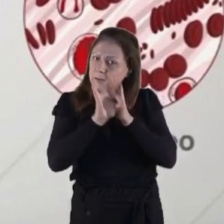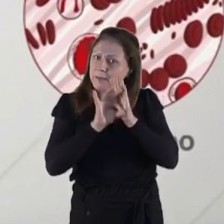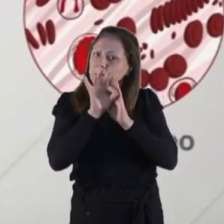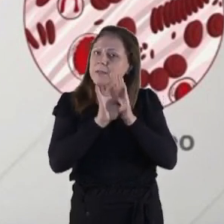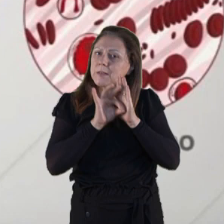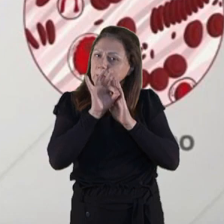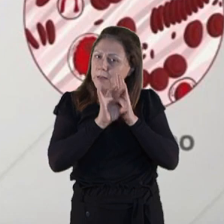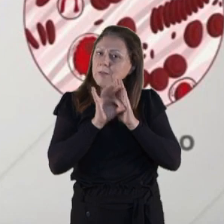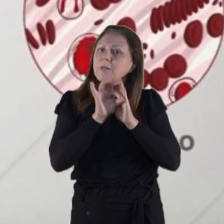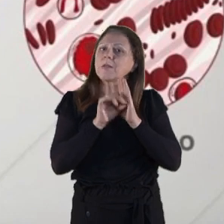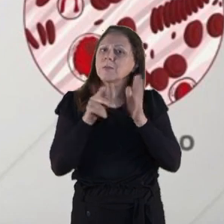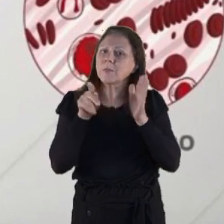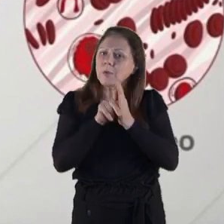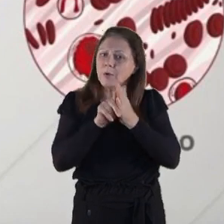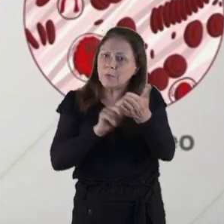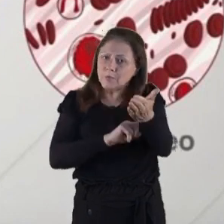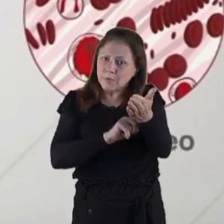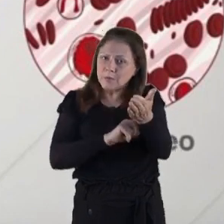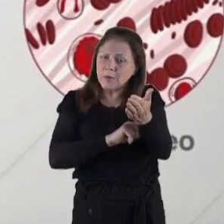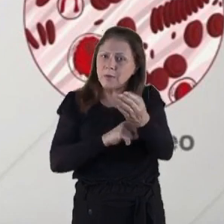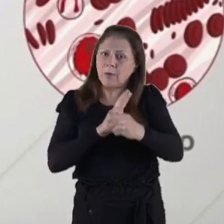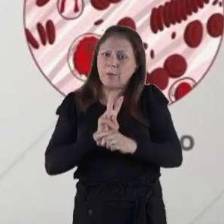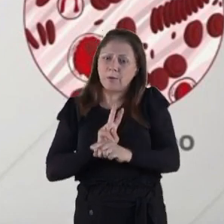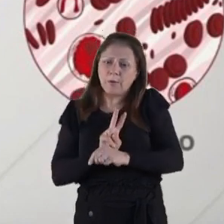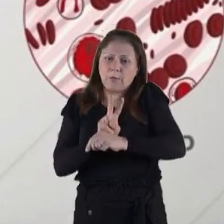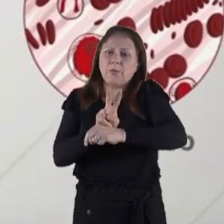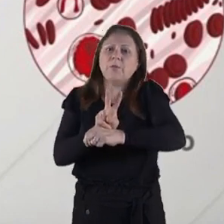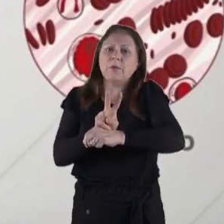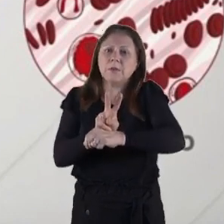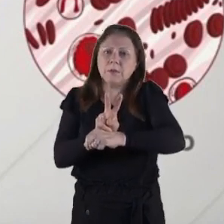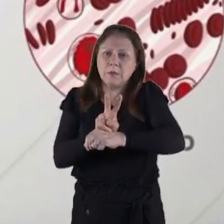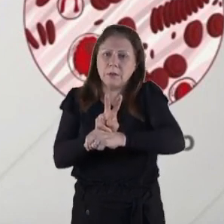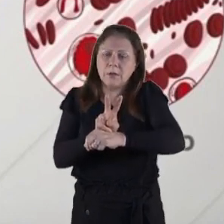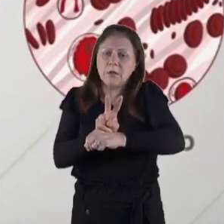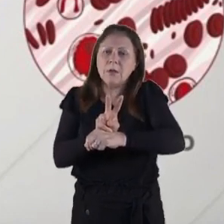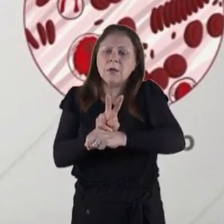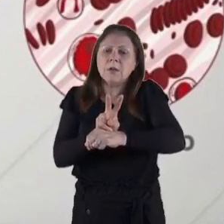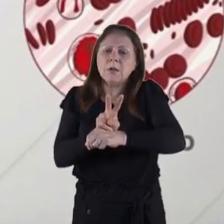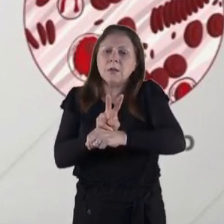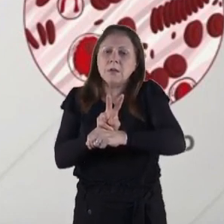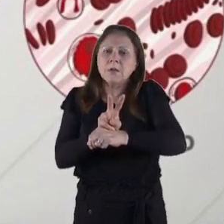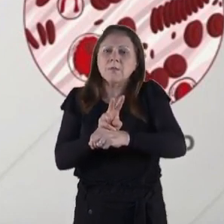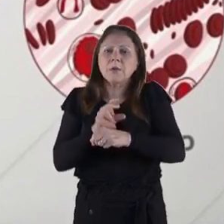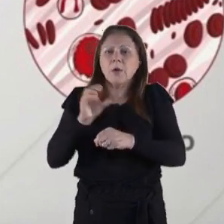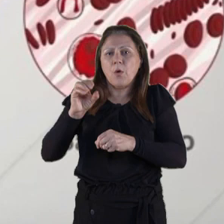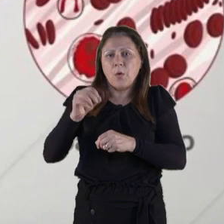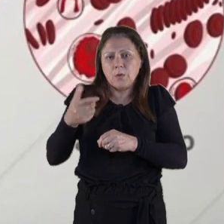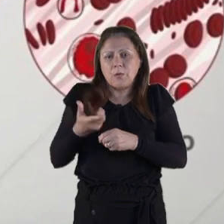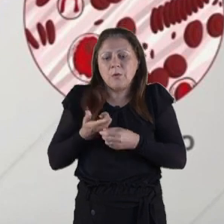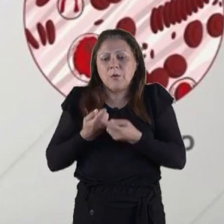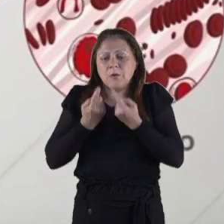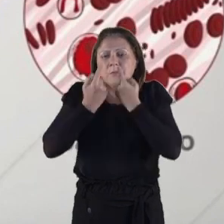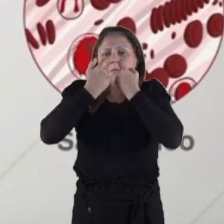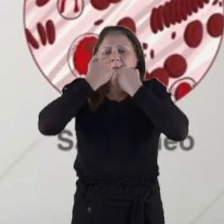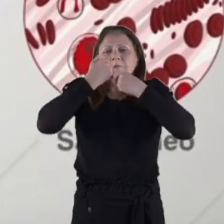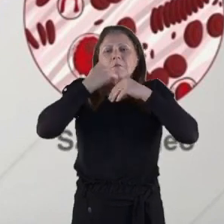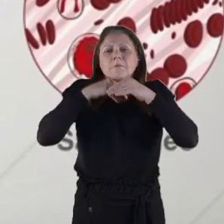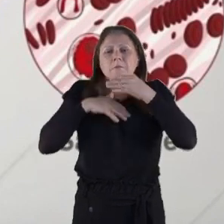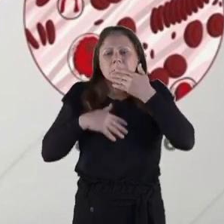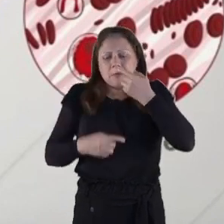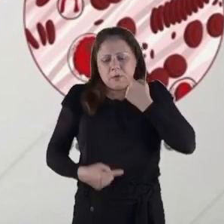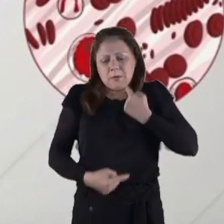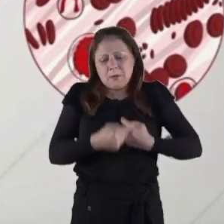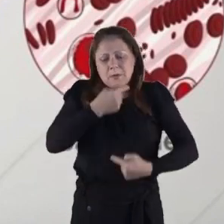do sangue, né? Que são as células de defesa, as células para levar o oxigênio, os gases, né, durante